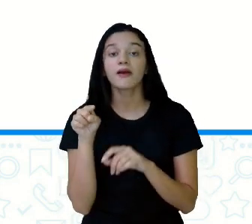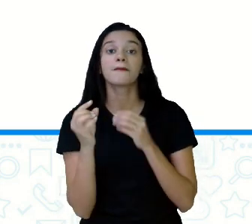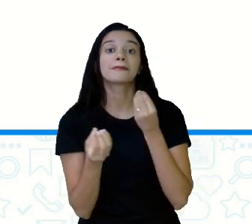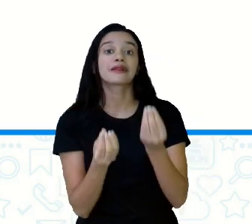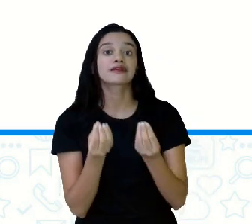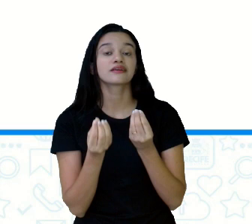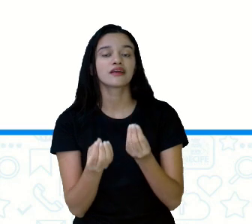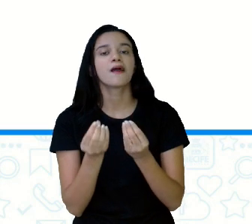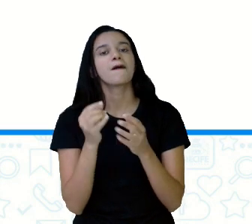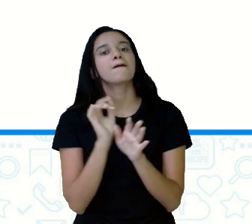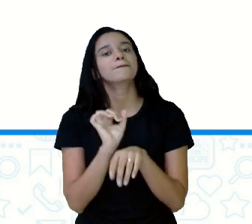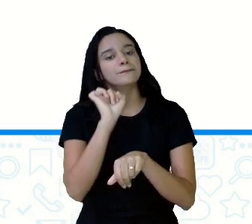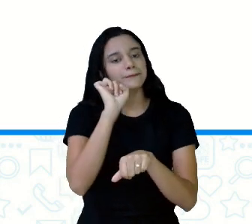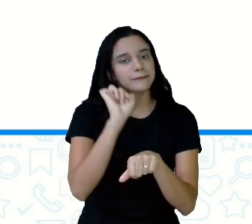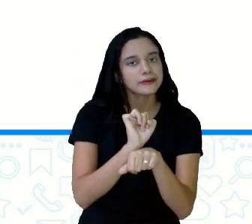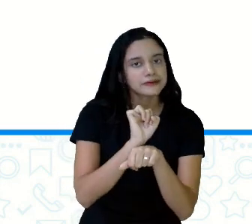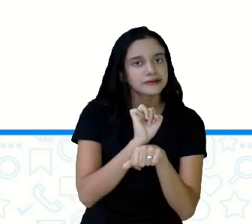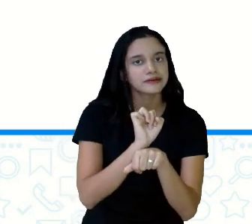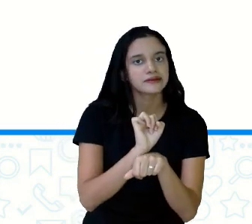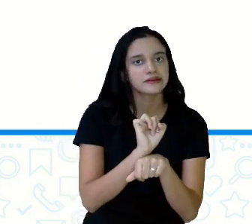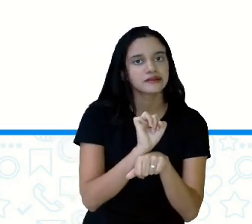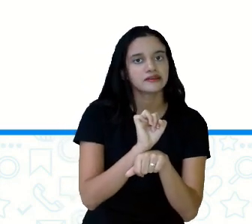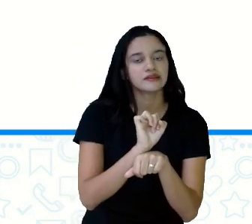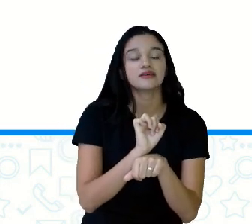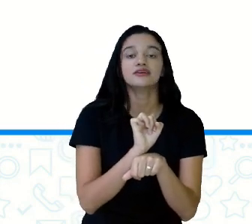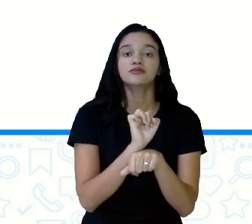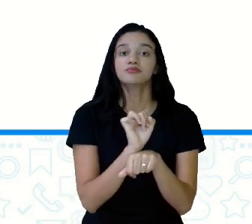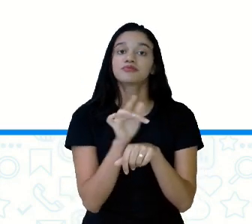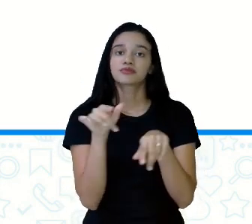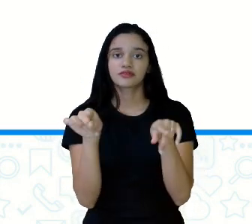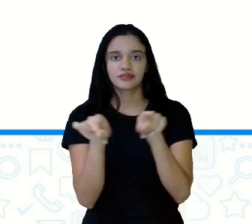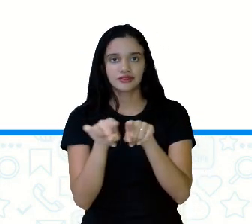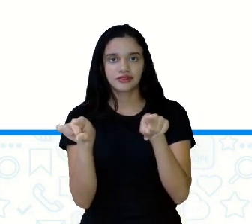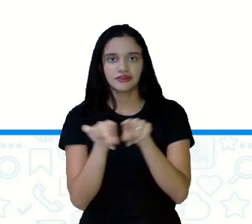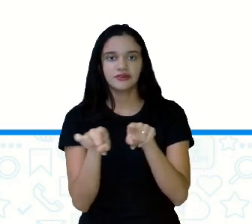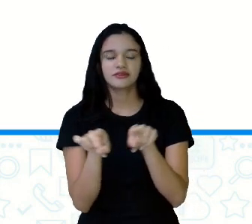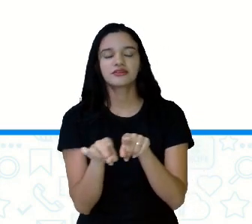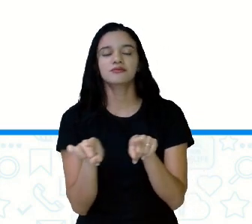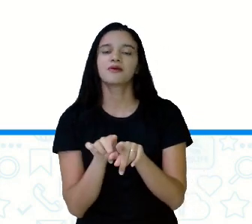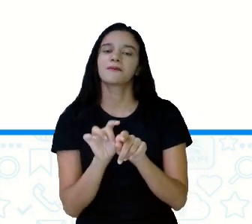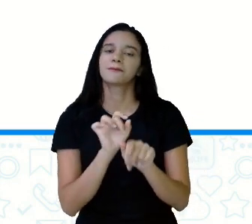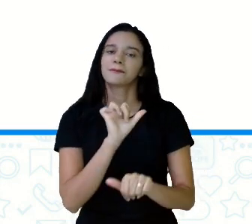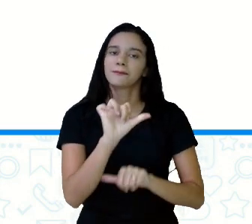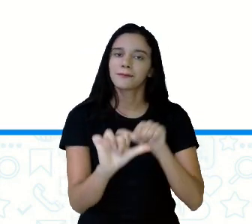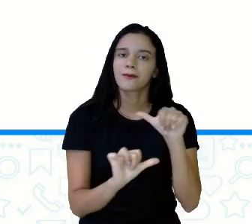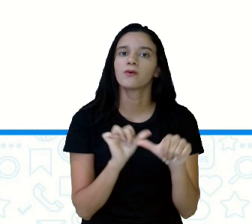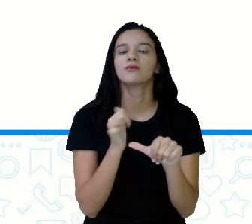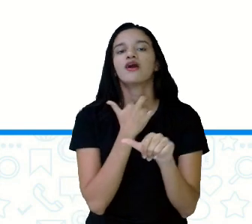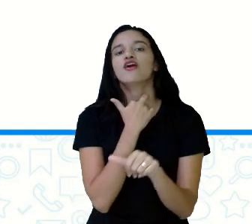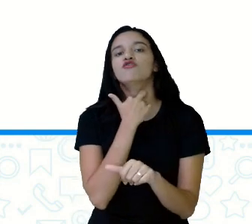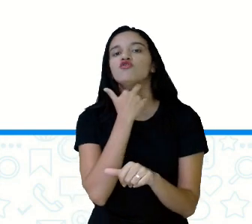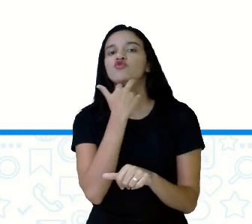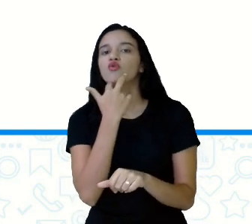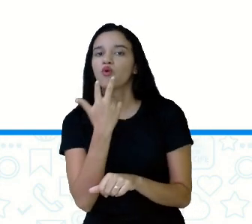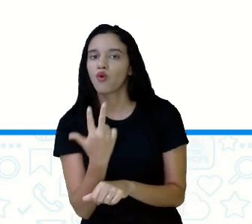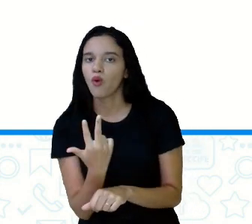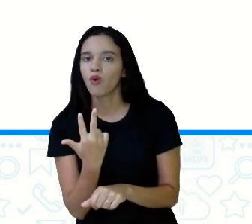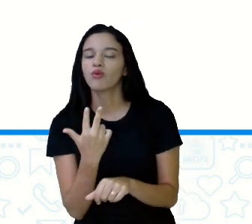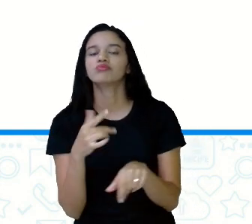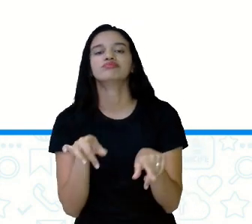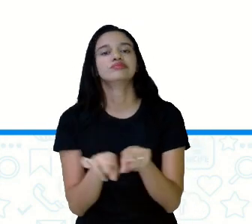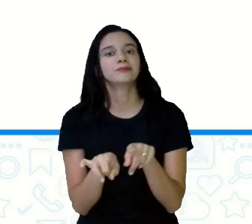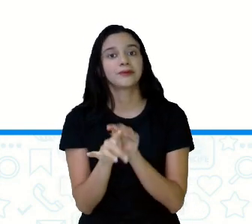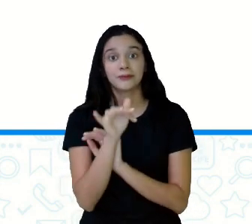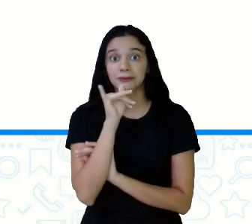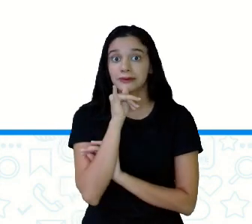fazer pausas, ou pequenas ou grandes. Também eles servem para mudar a entonação da voz.